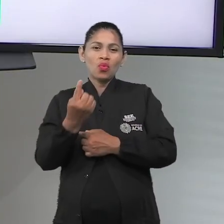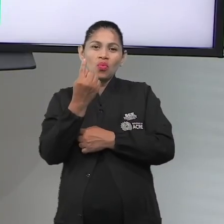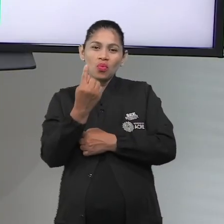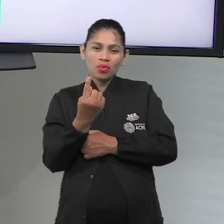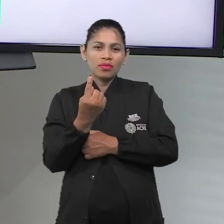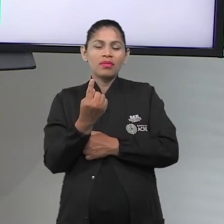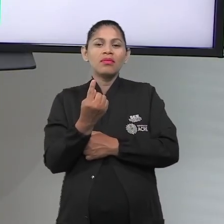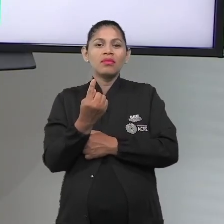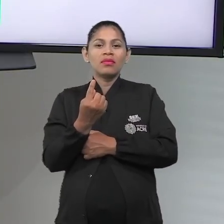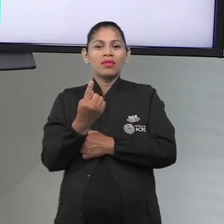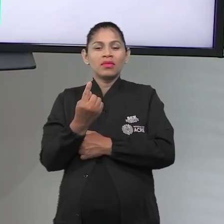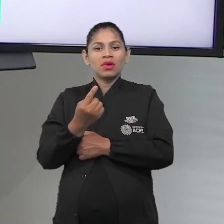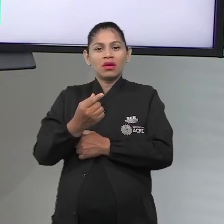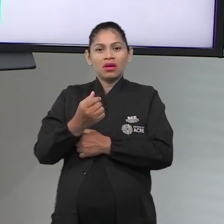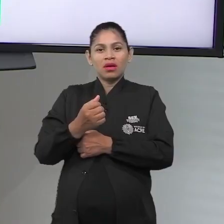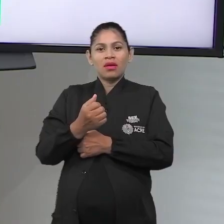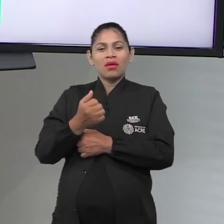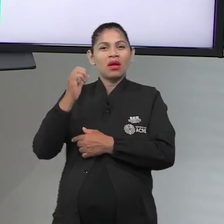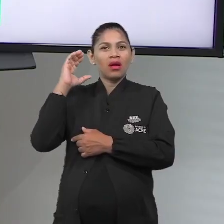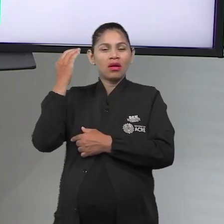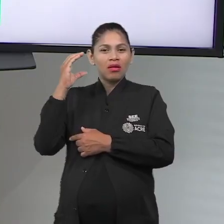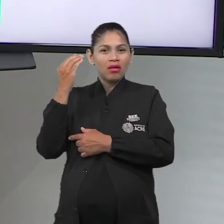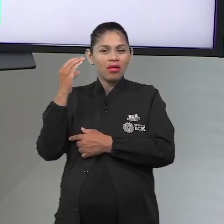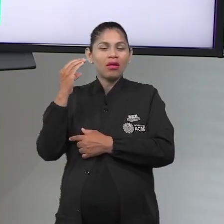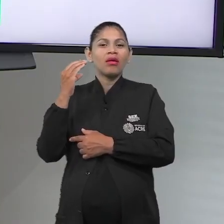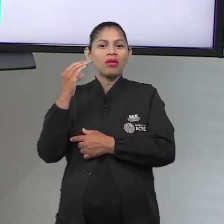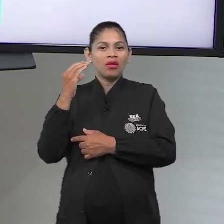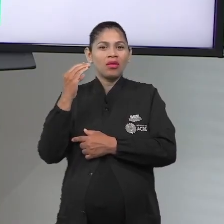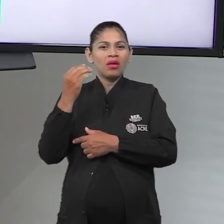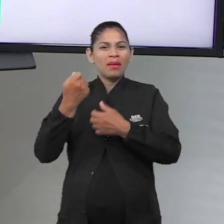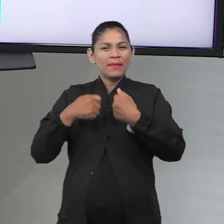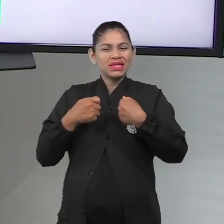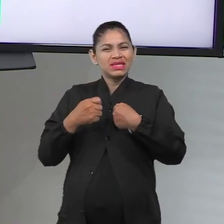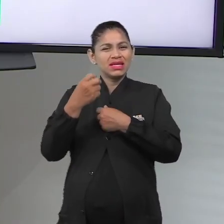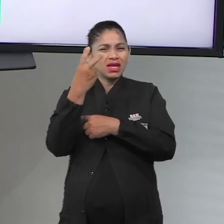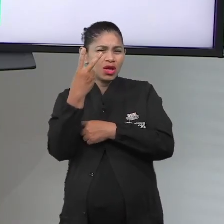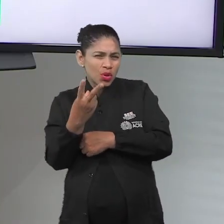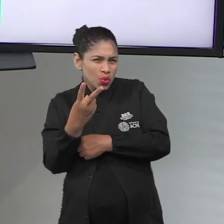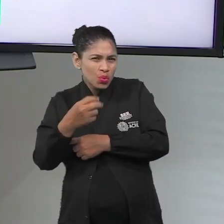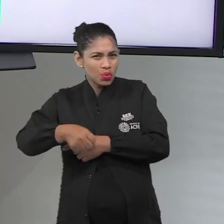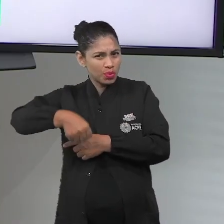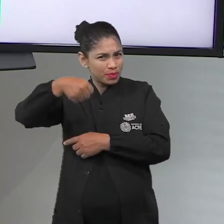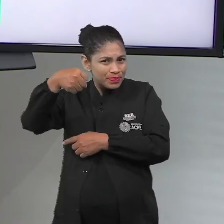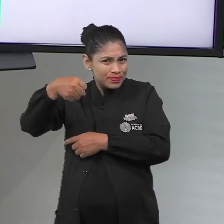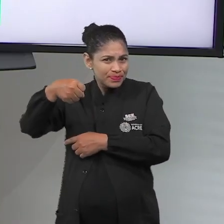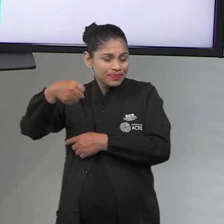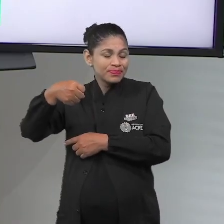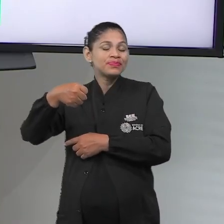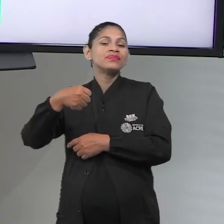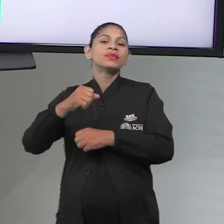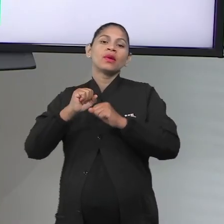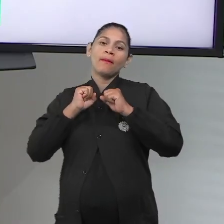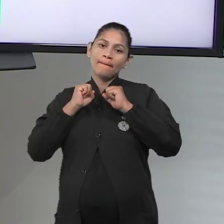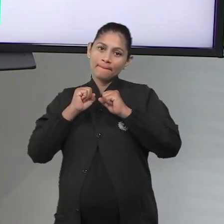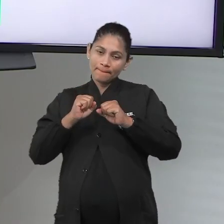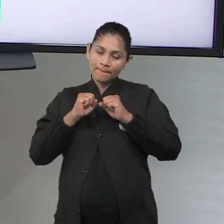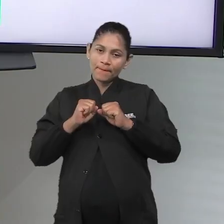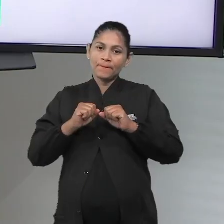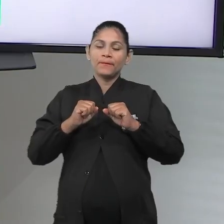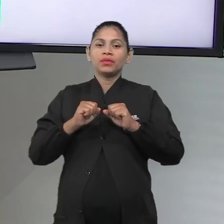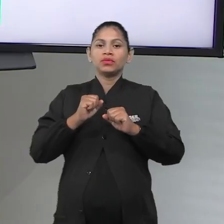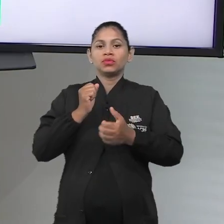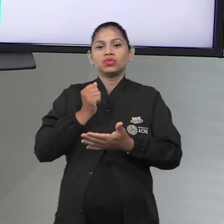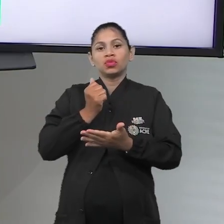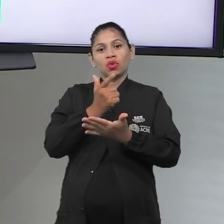2 litros precisa de uma sacola? Então, na verdade, a gente também pode comprar em estabelecimentos que nem